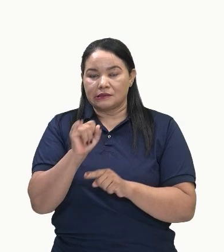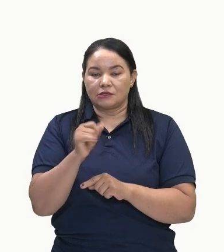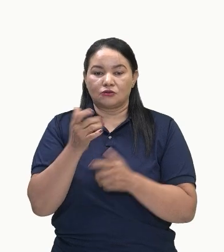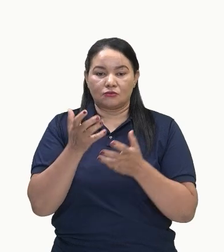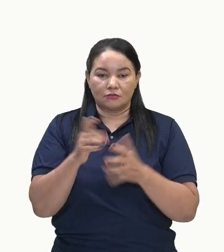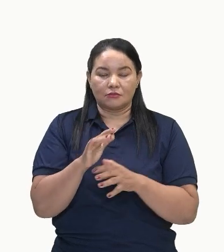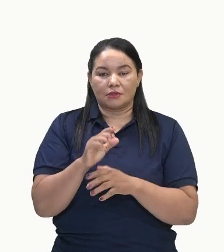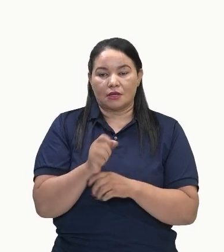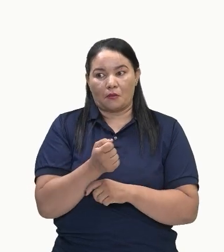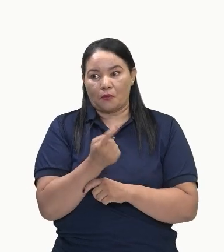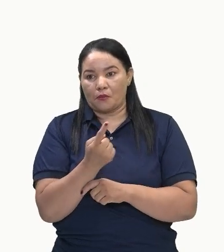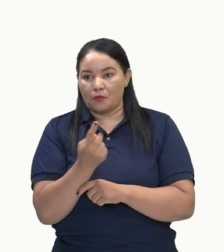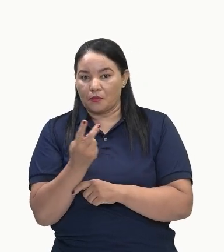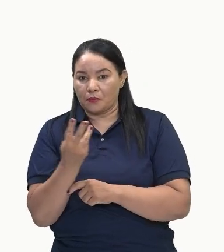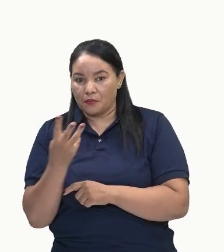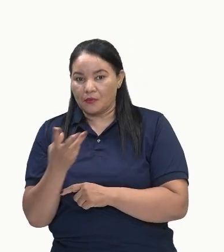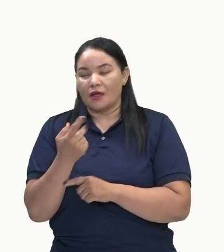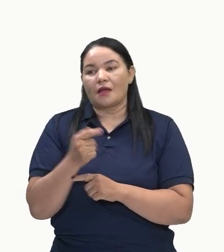shelf, tá certo?